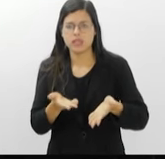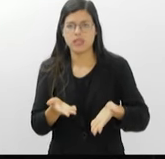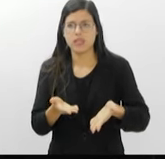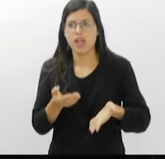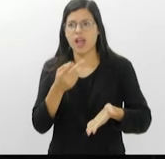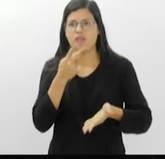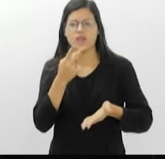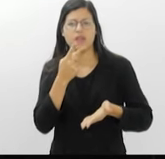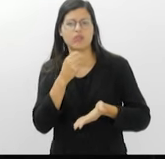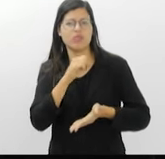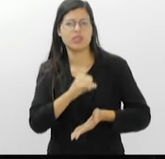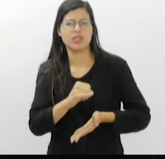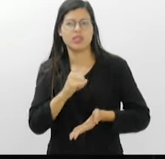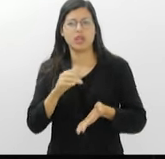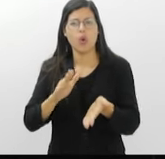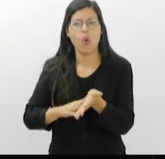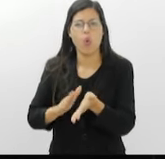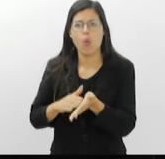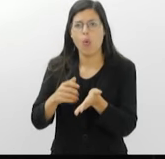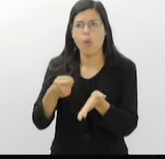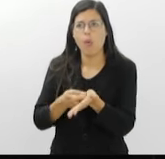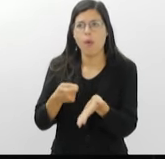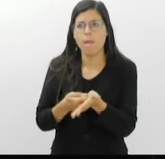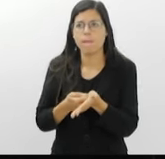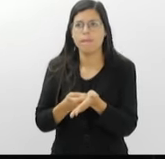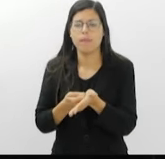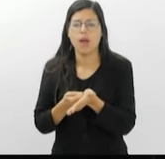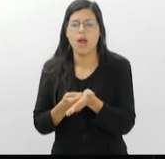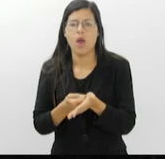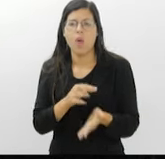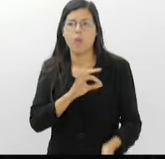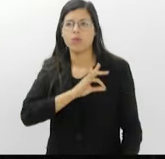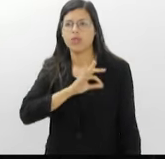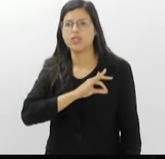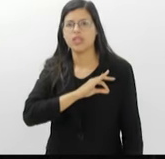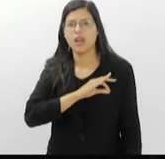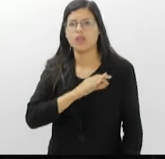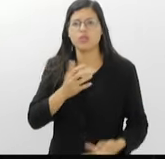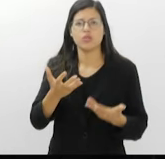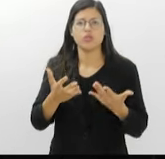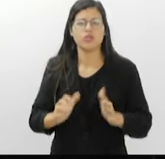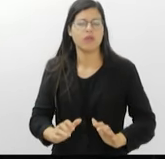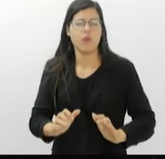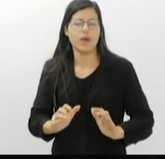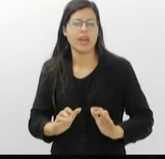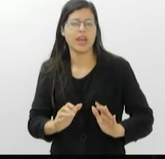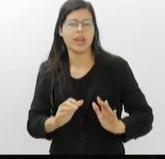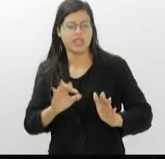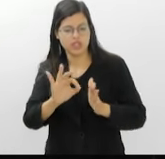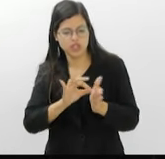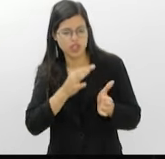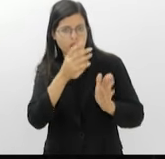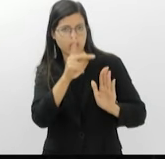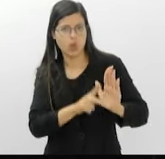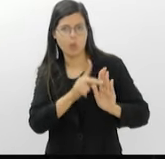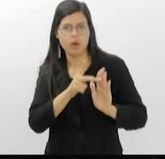cobrar isso aos policiais, eles não vão se inscrever no segurança no projeto PROEIS. Então, que não se